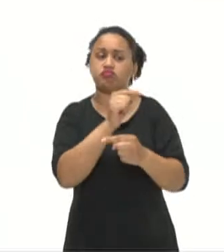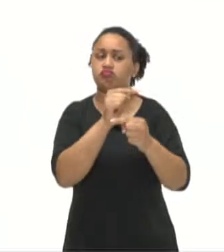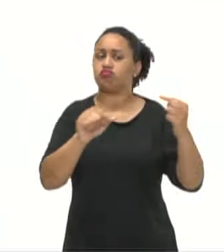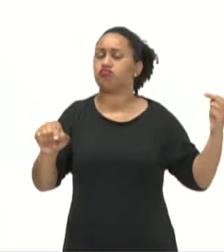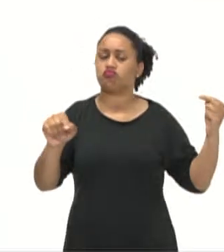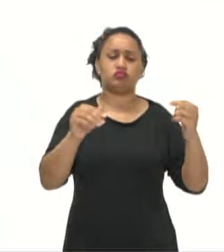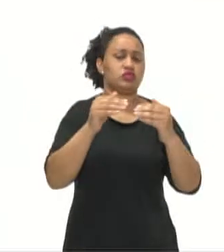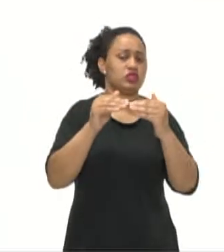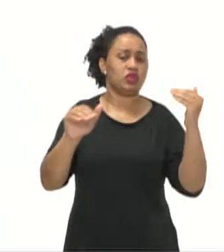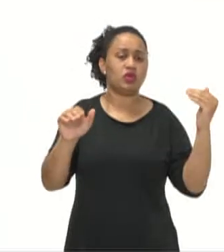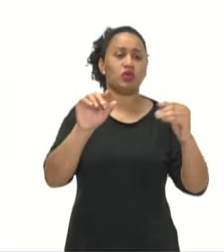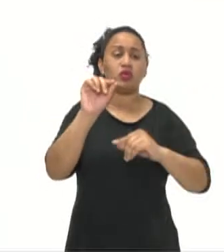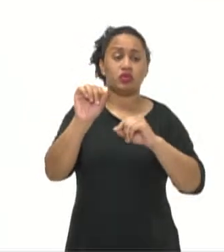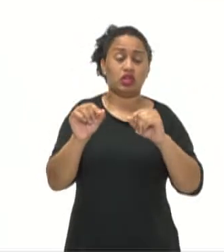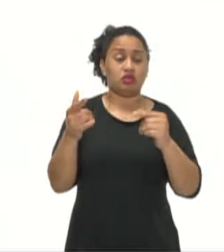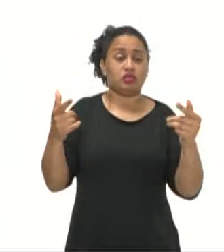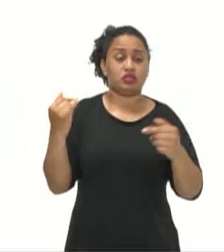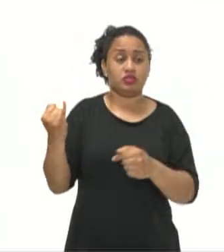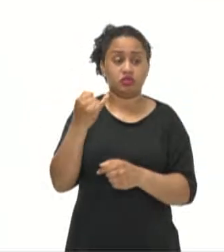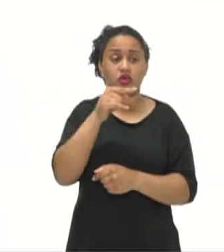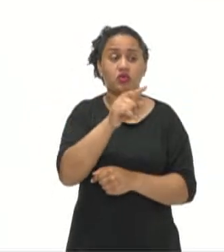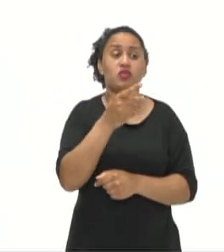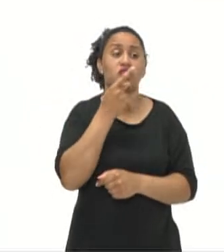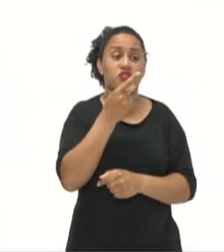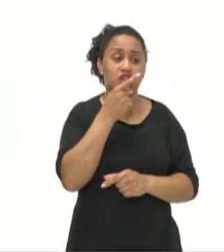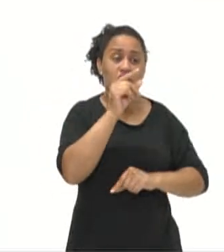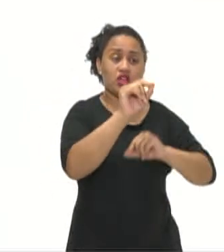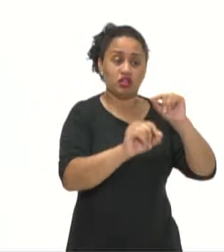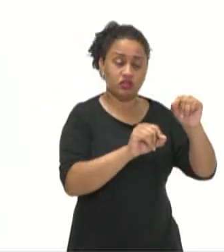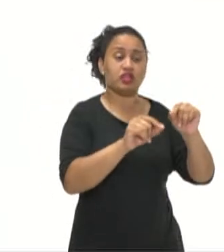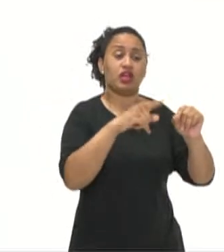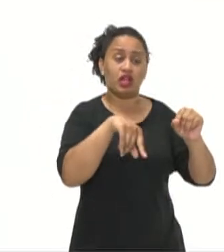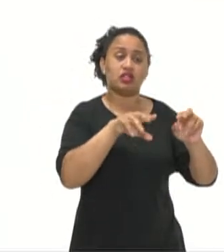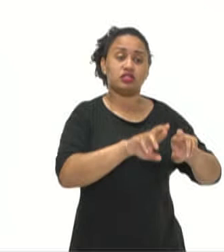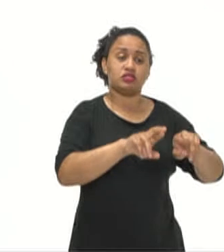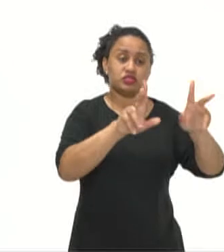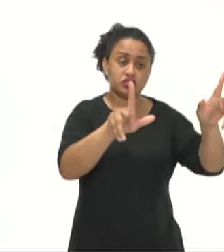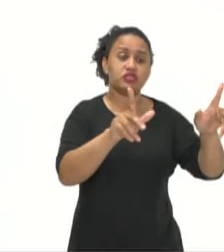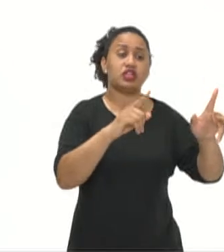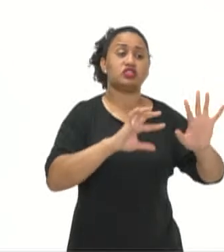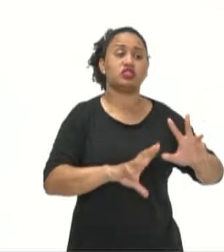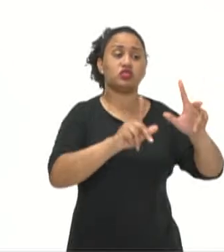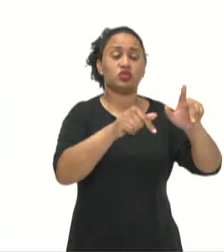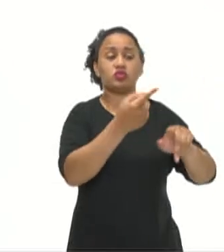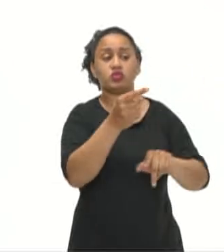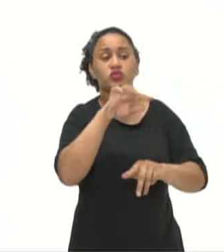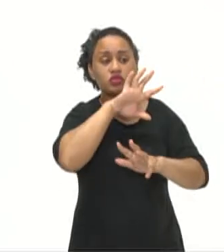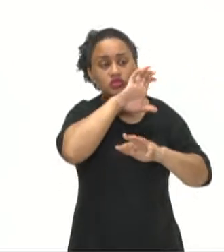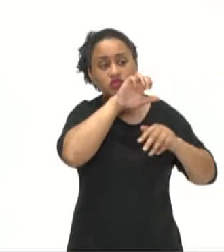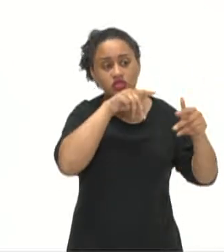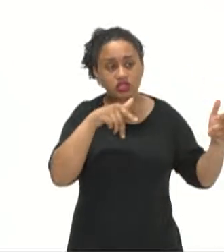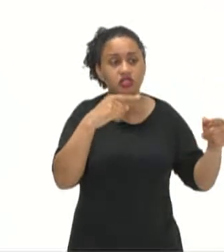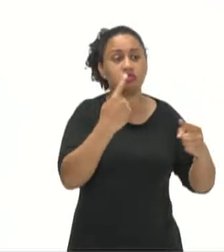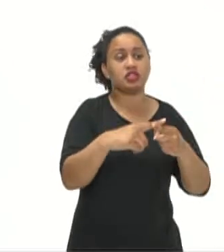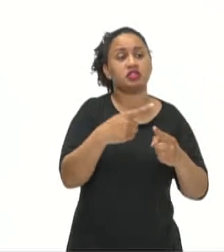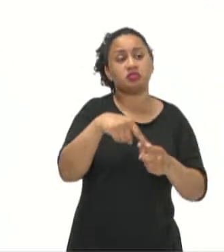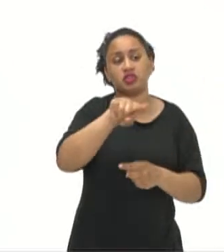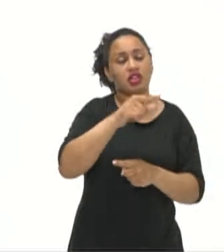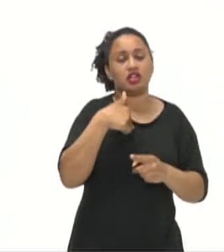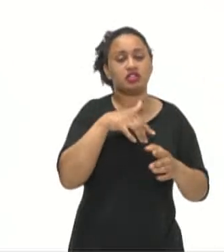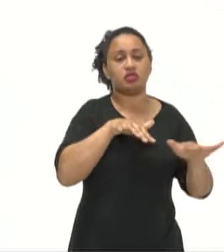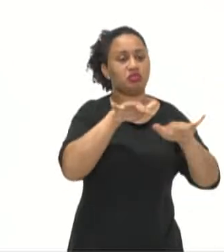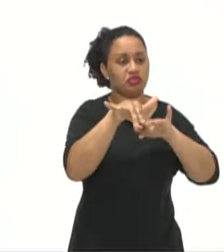discordaram em um ponto importante. Um deles afirmava que elas são diferentes de todos os outros animais, porque não